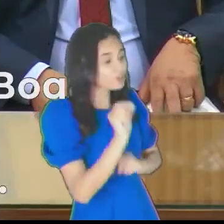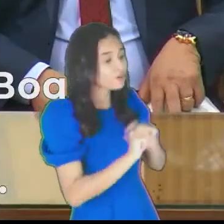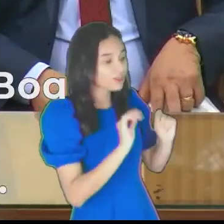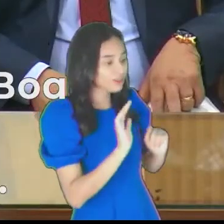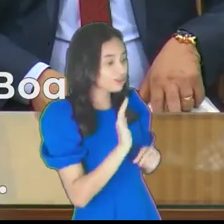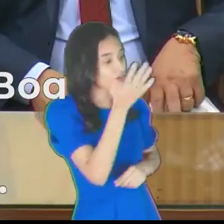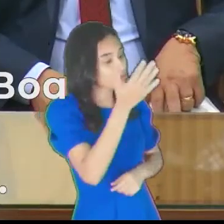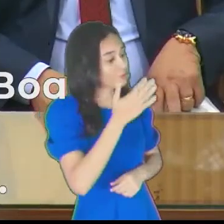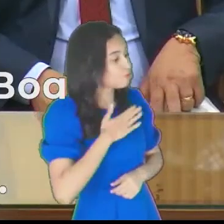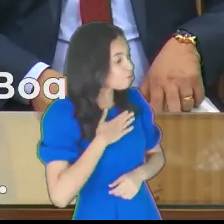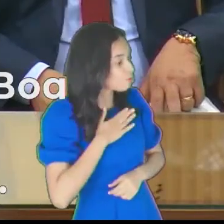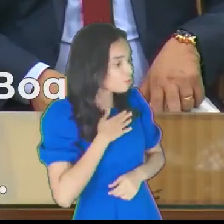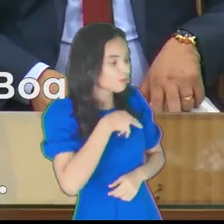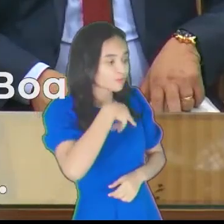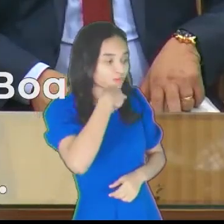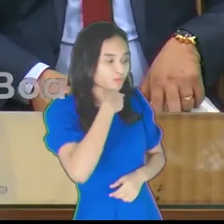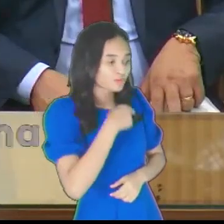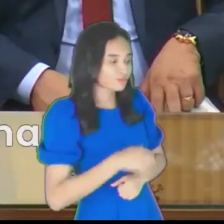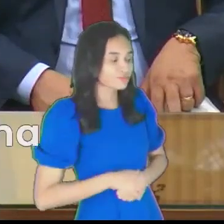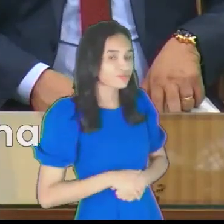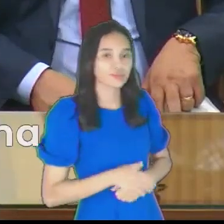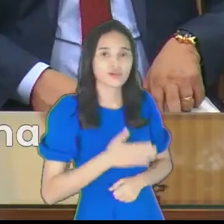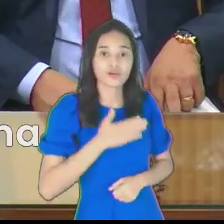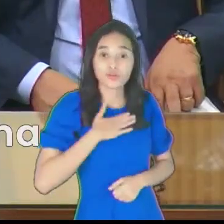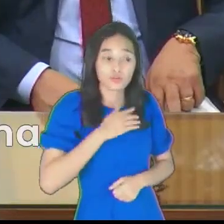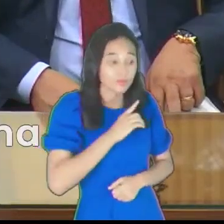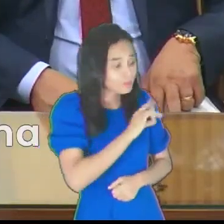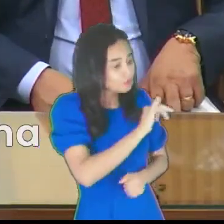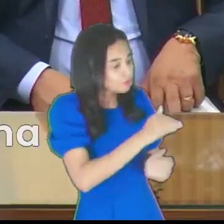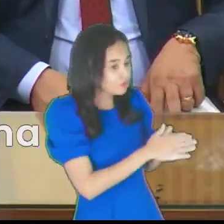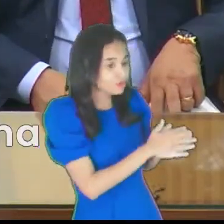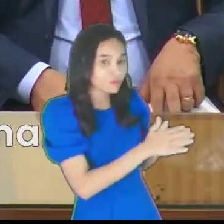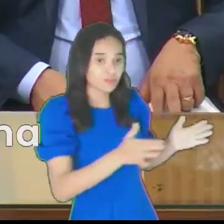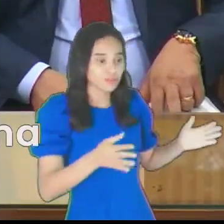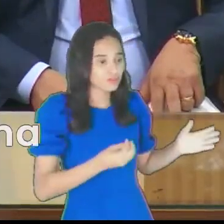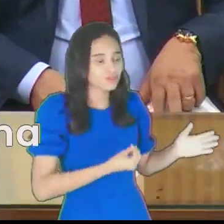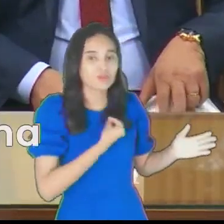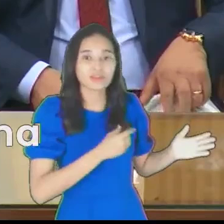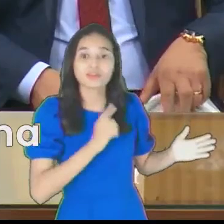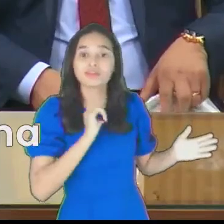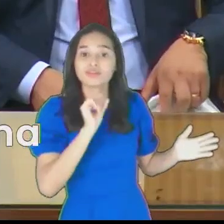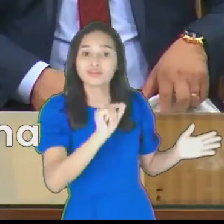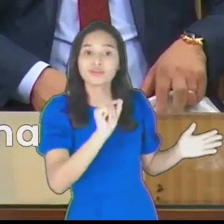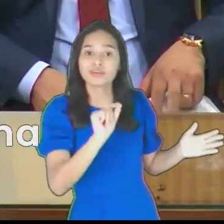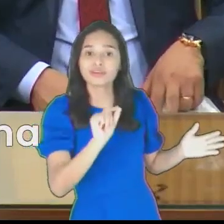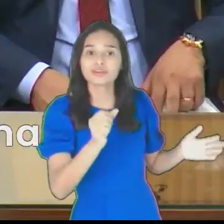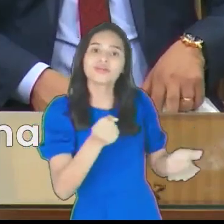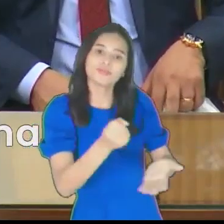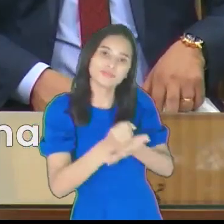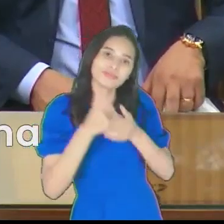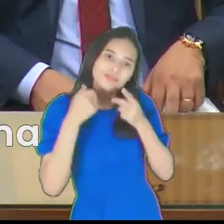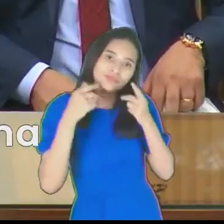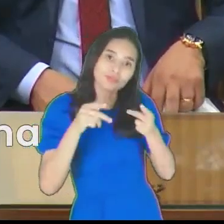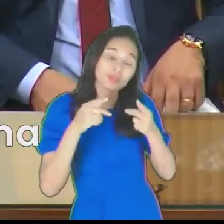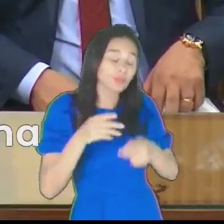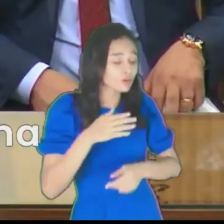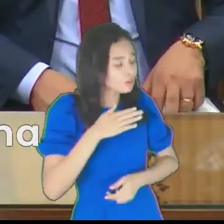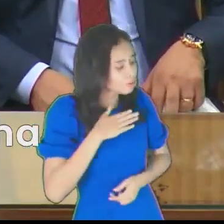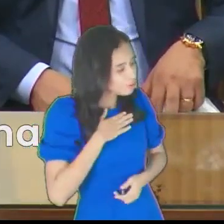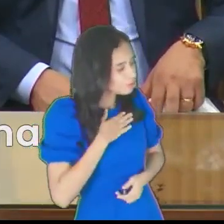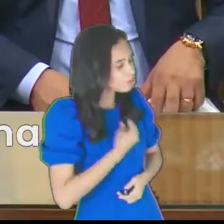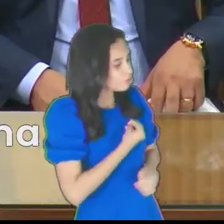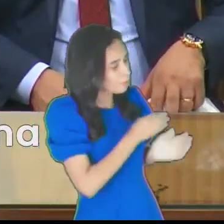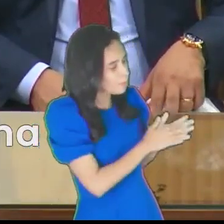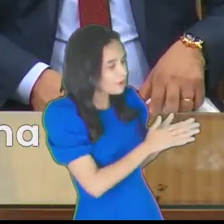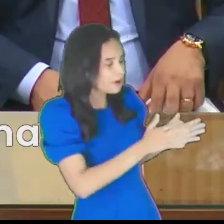meus bisnetos. Nos meus dias vai haver o quê? Hein? Me ajudem a pregar. Nos meus dias vai haver